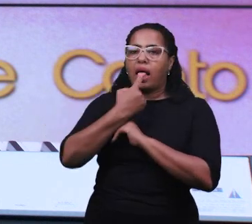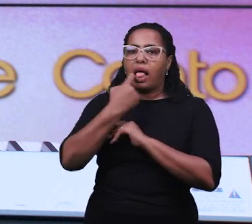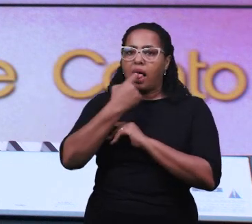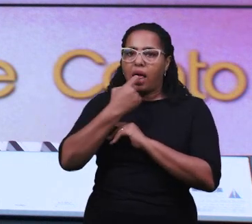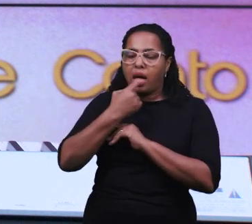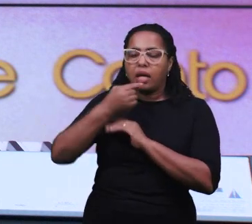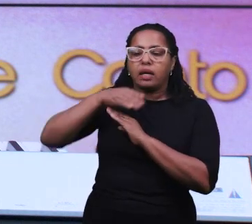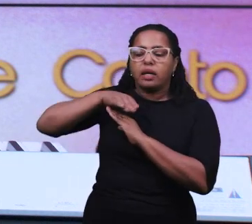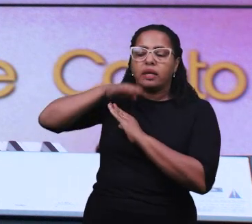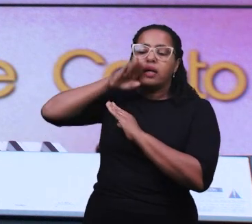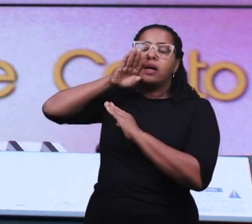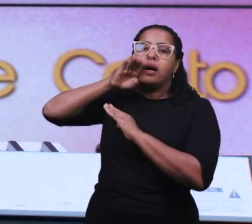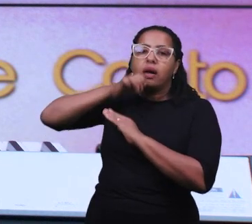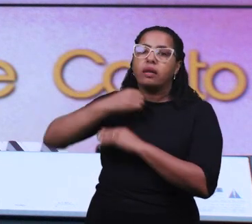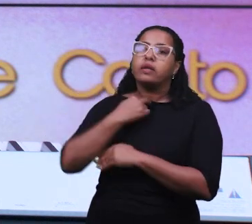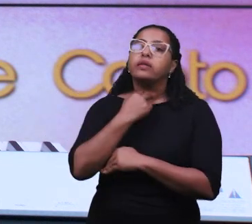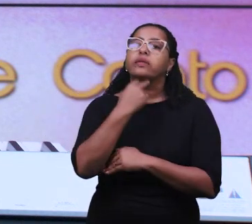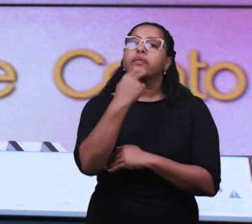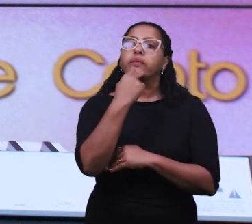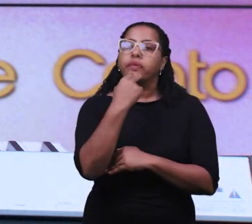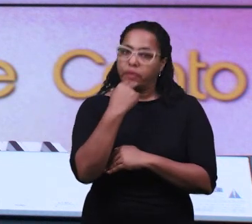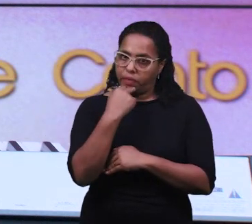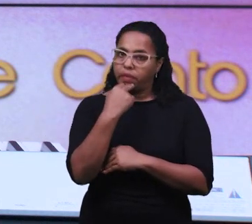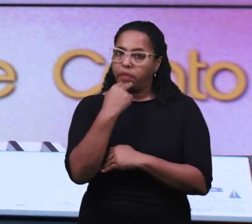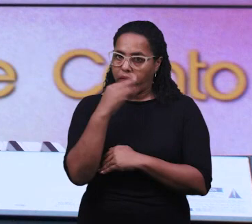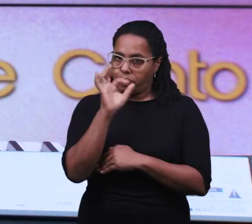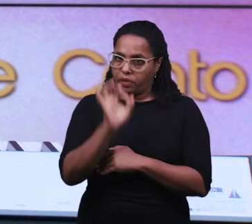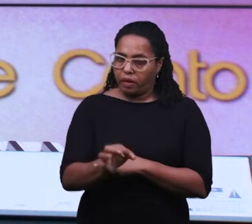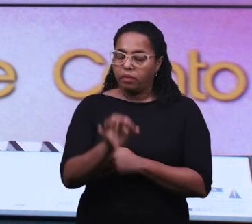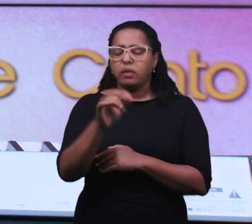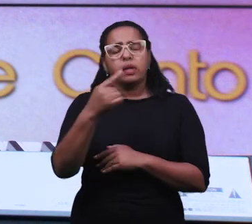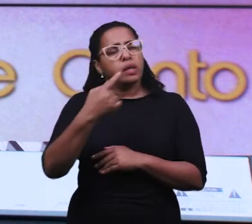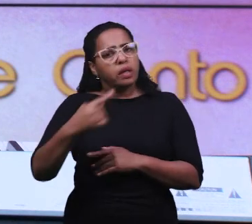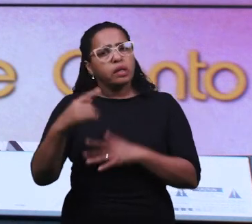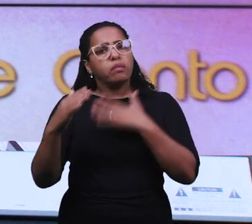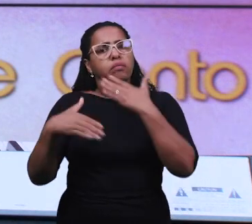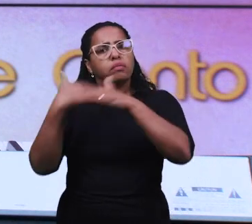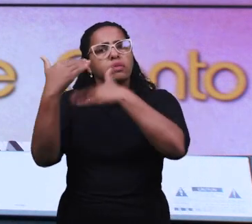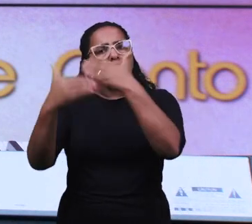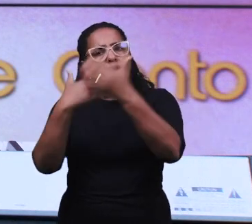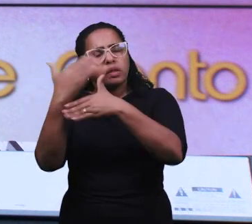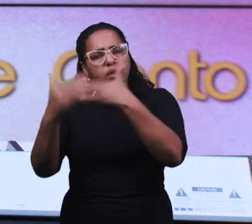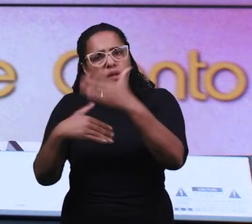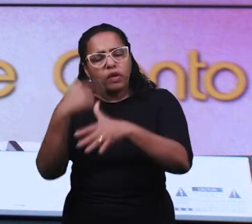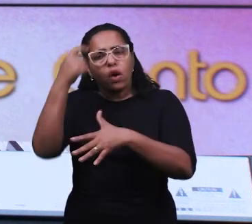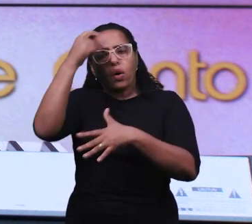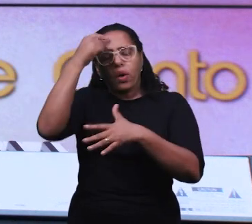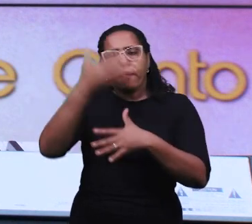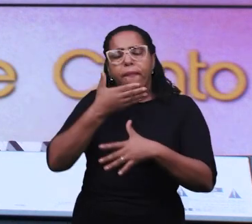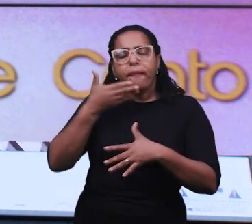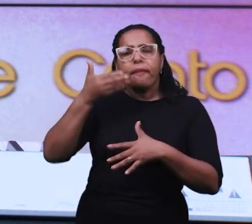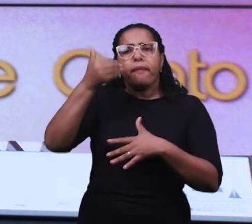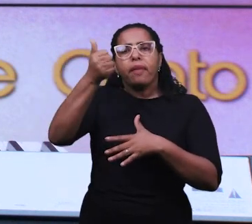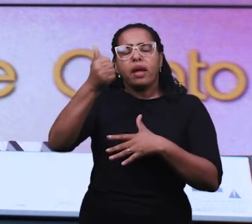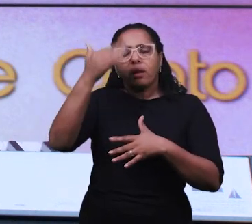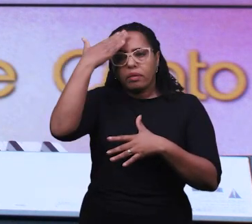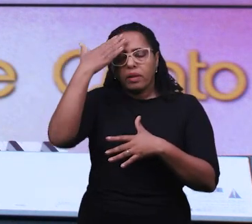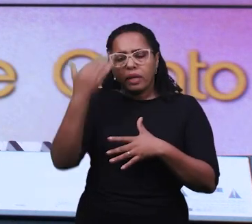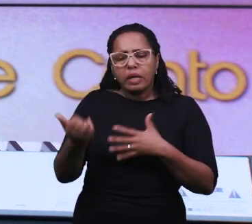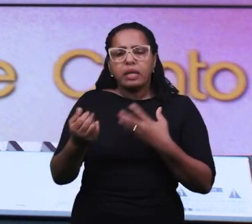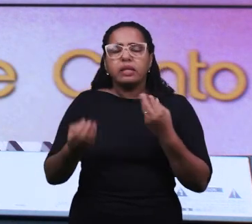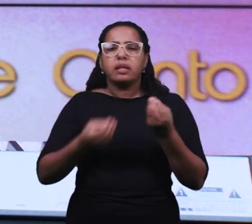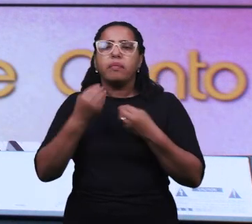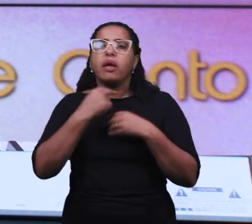relação ao trato vocal. E assim, nós vamos desenvolver uma consciência maior para